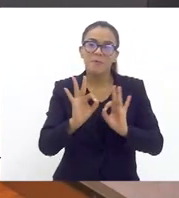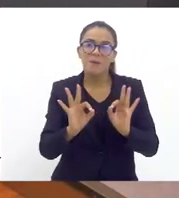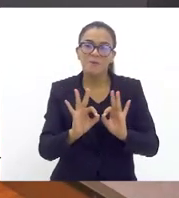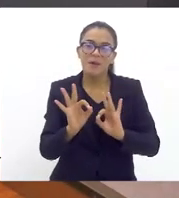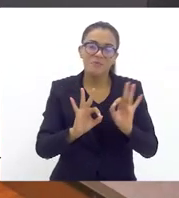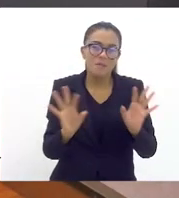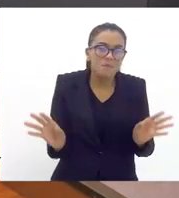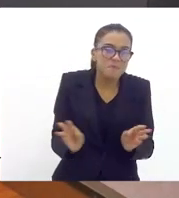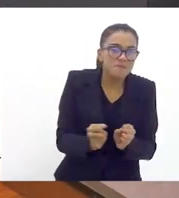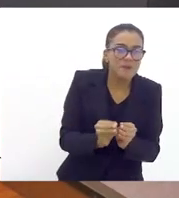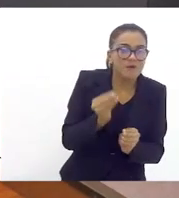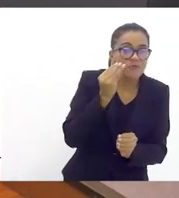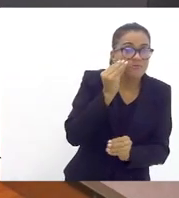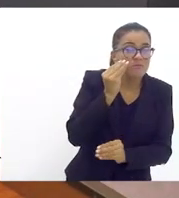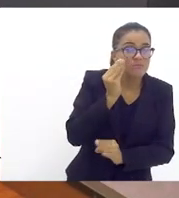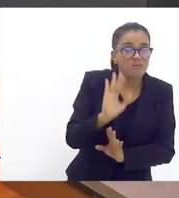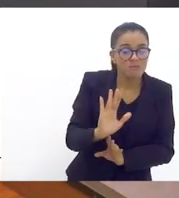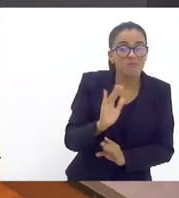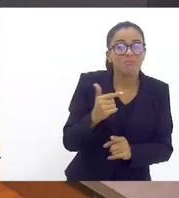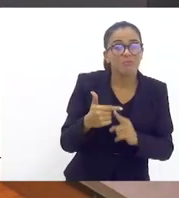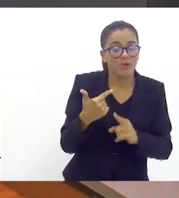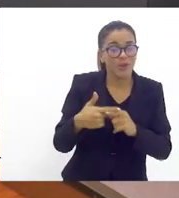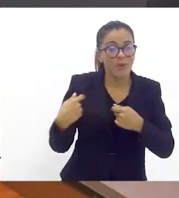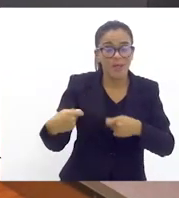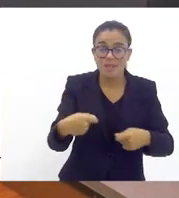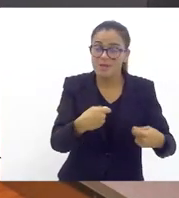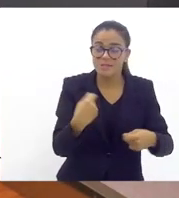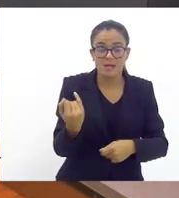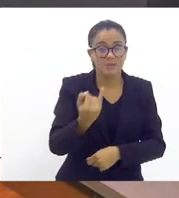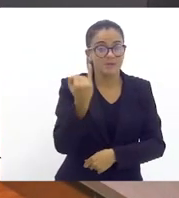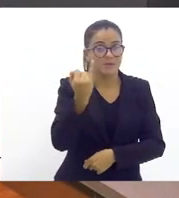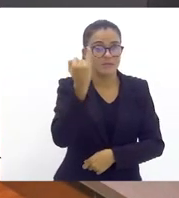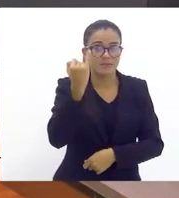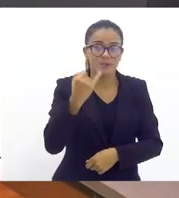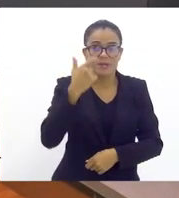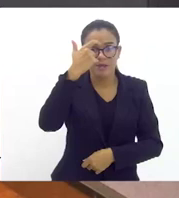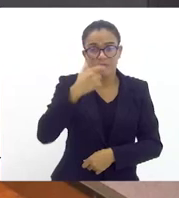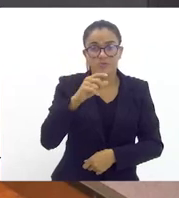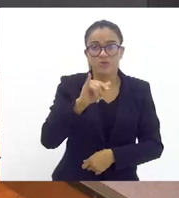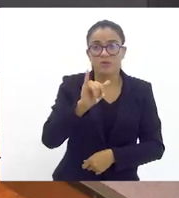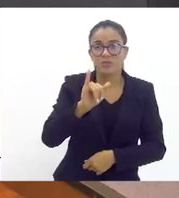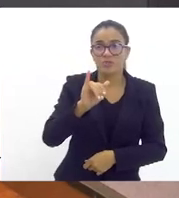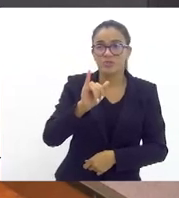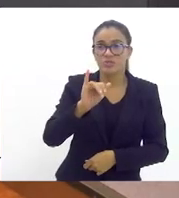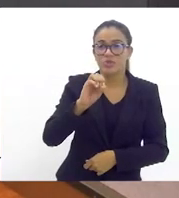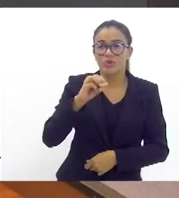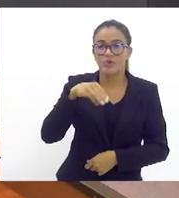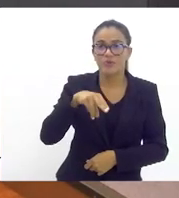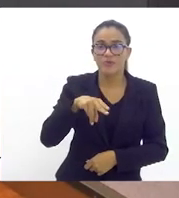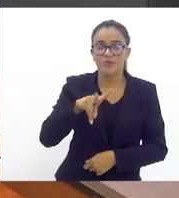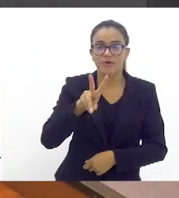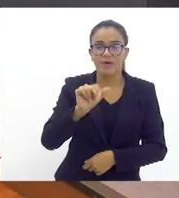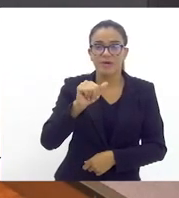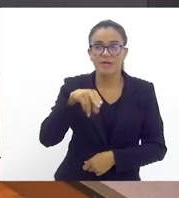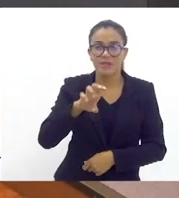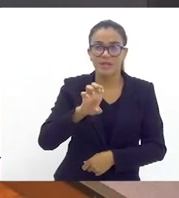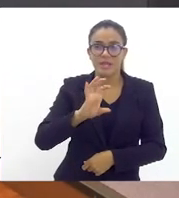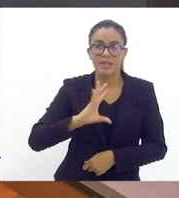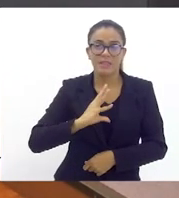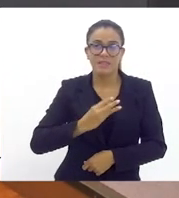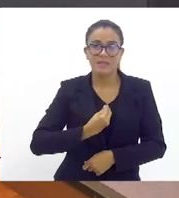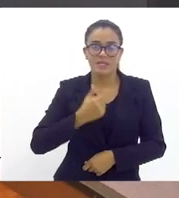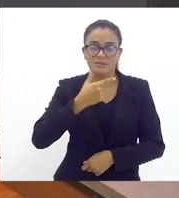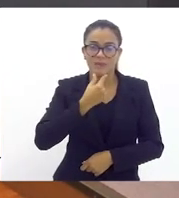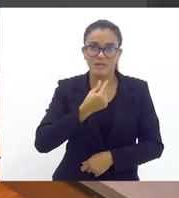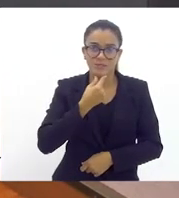ser breve, porque é uma demanda muito importante. Eu sou Giovanni Oliveira, faço parte da Liga Transmasculina João